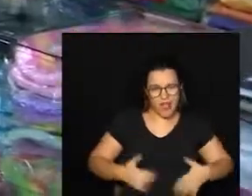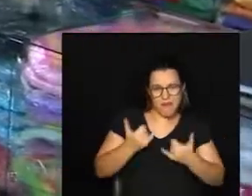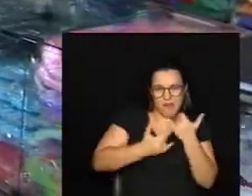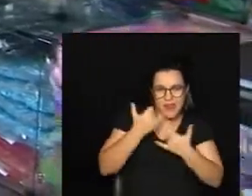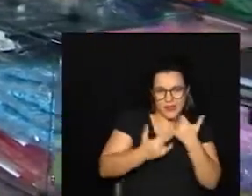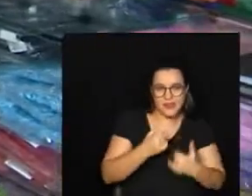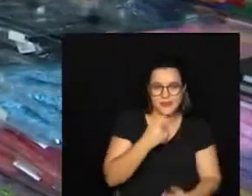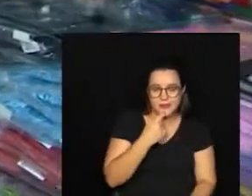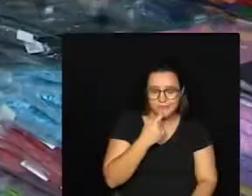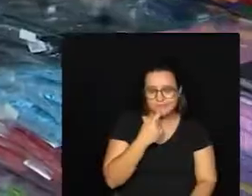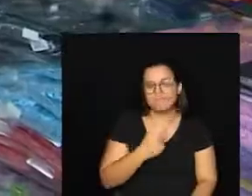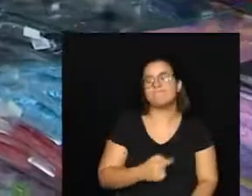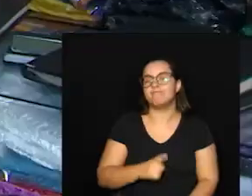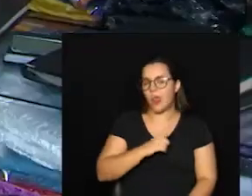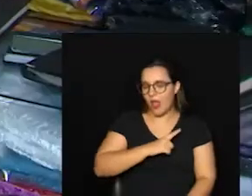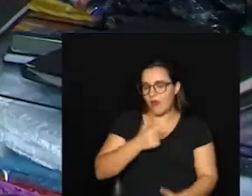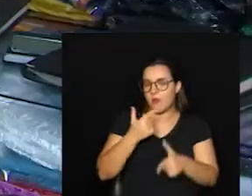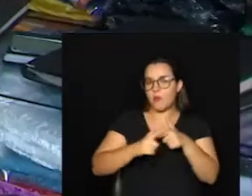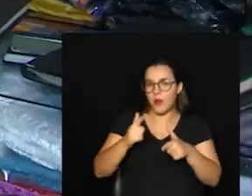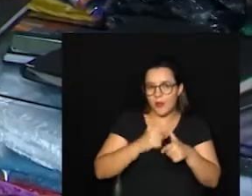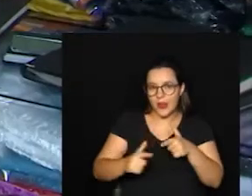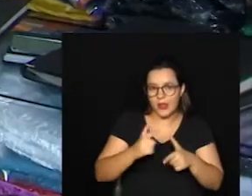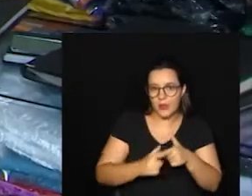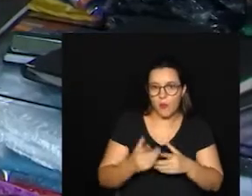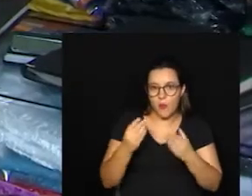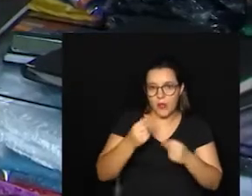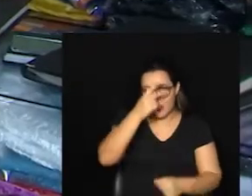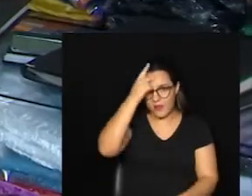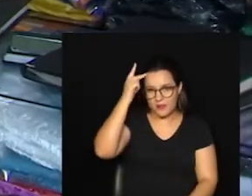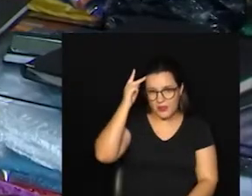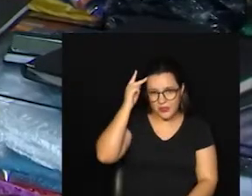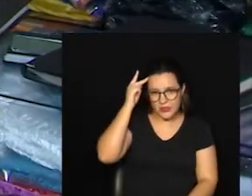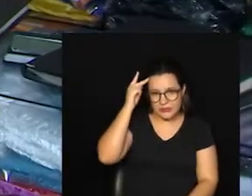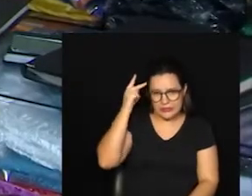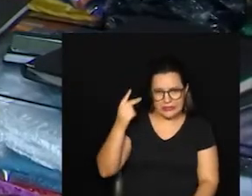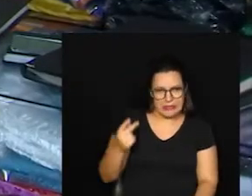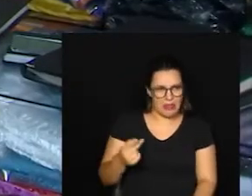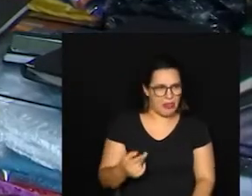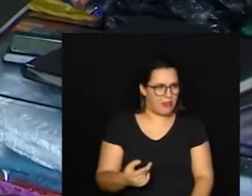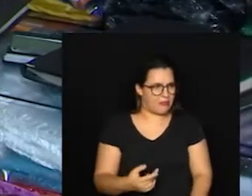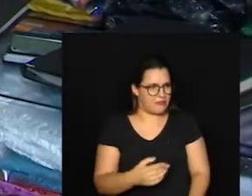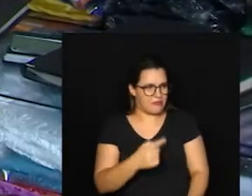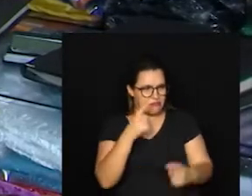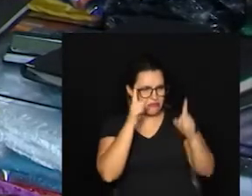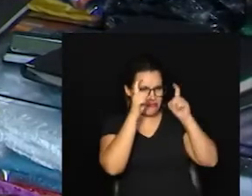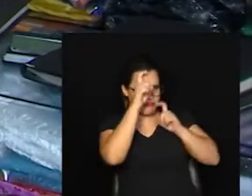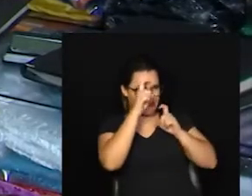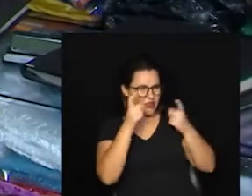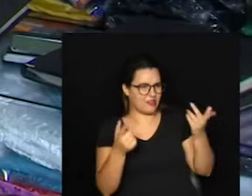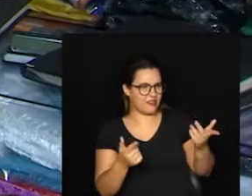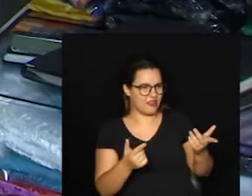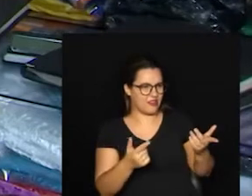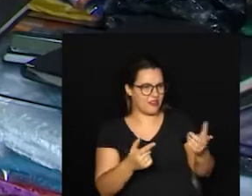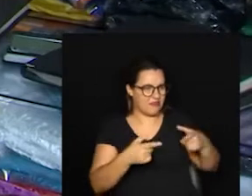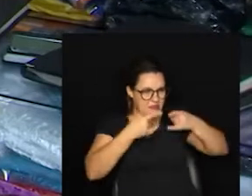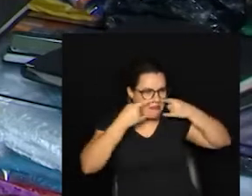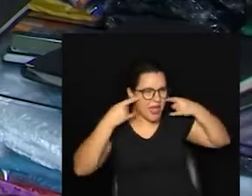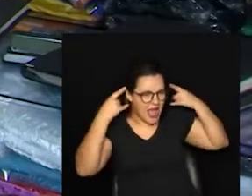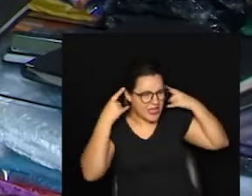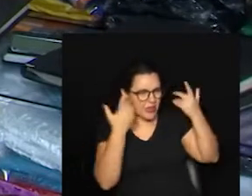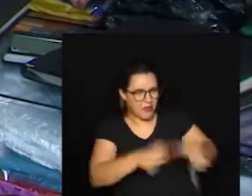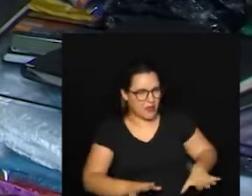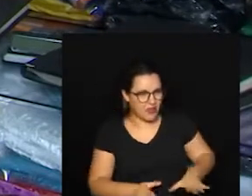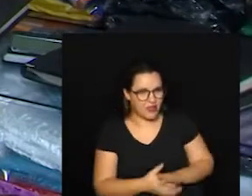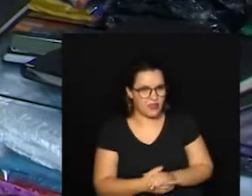Campinas, já teve problemas. Tinha muita gente que achava ruim, fazia cara feia por estar usando a máscara. Tinha gente